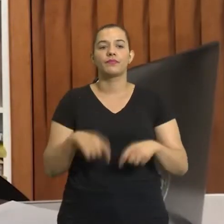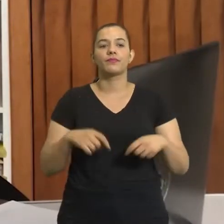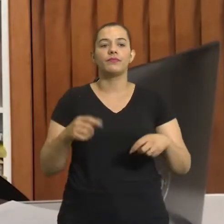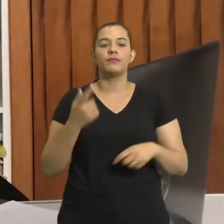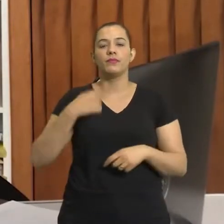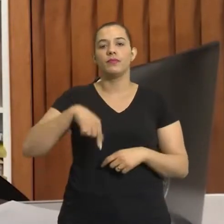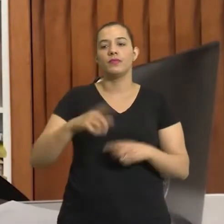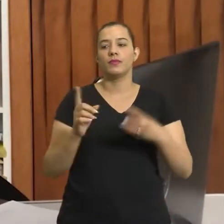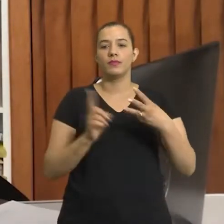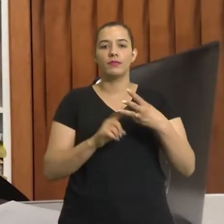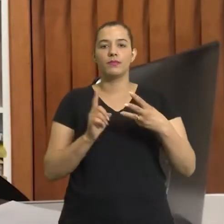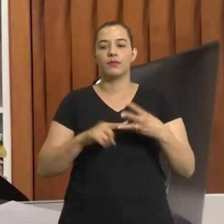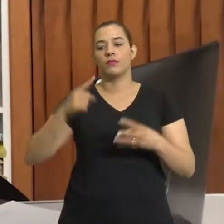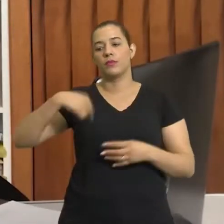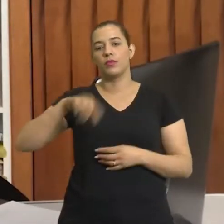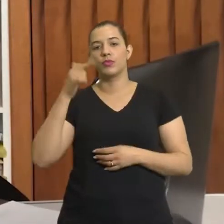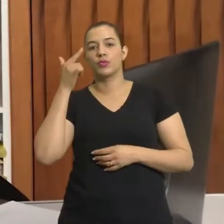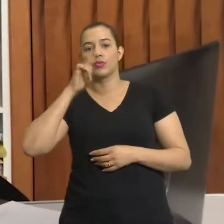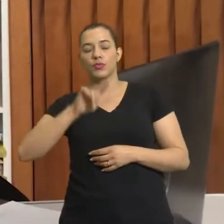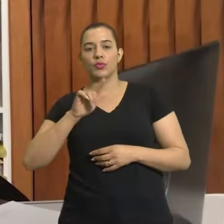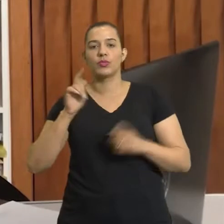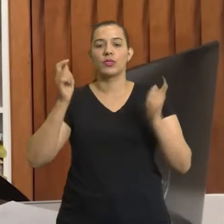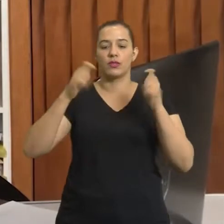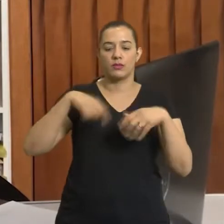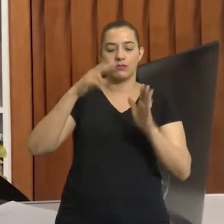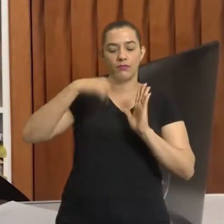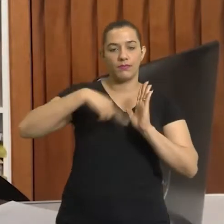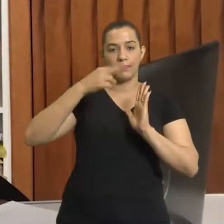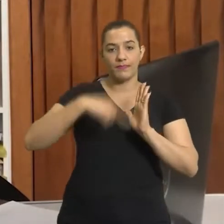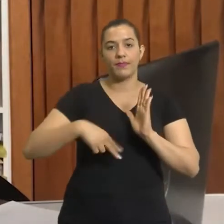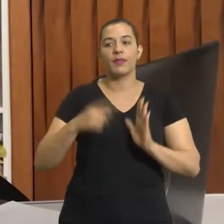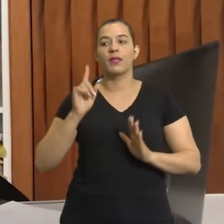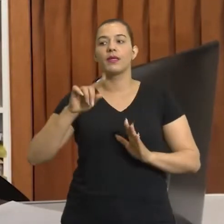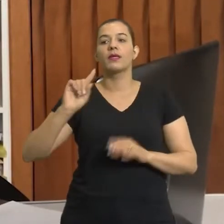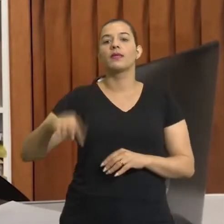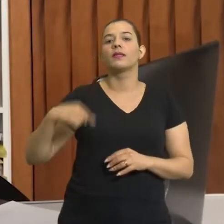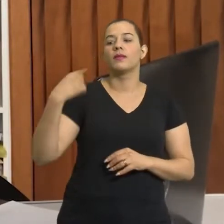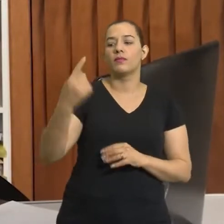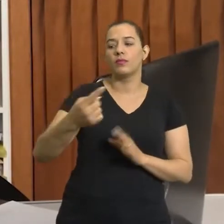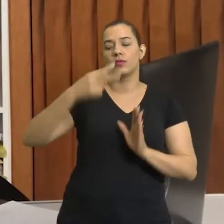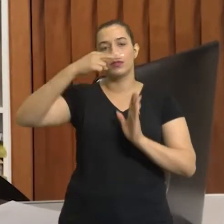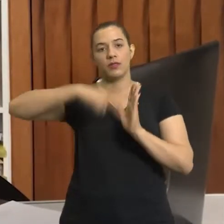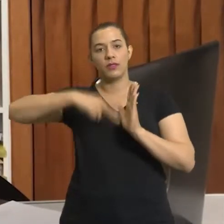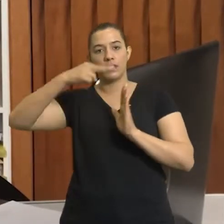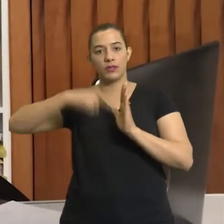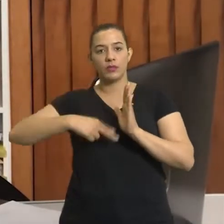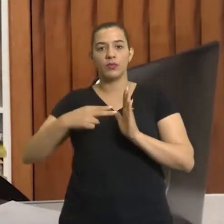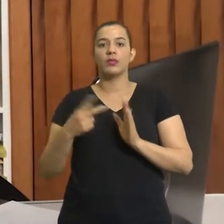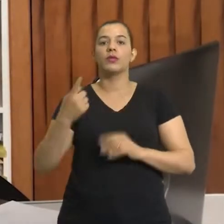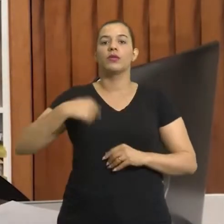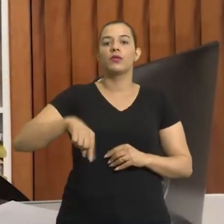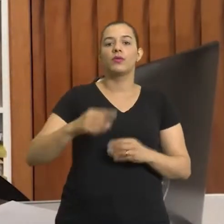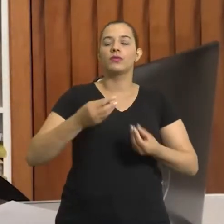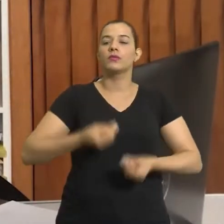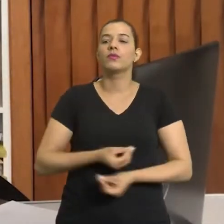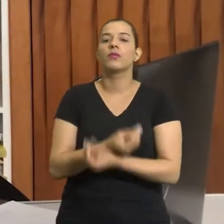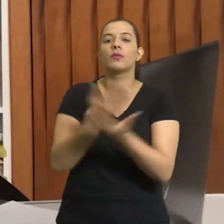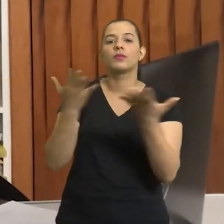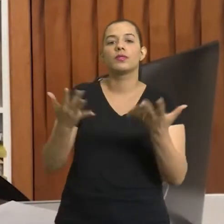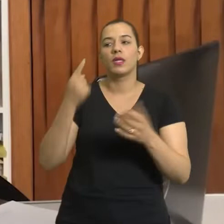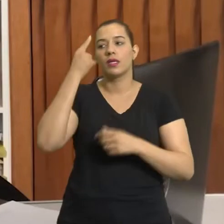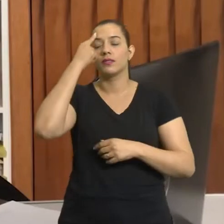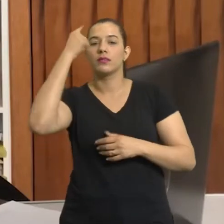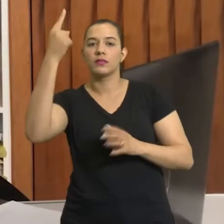importante passo, né, para a gente conseguir ser um leitor competente é que depois da leitura a gente consiga compartilhar as ideias que estão